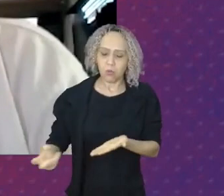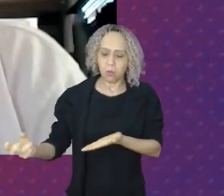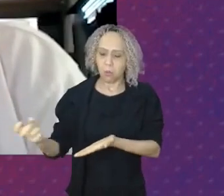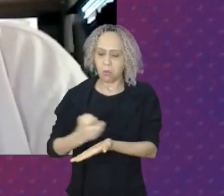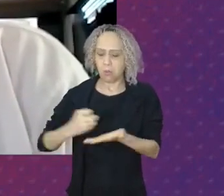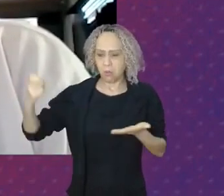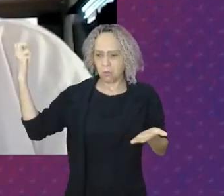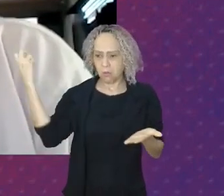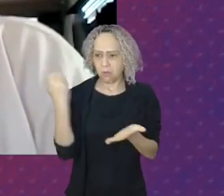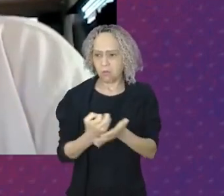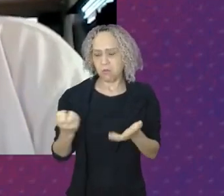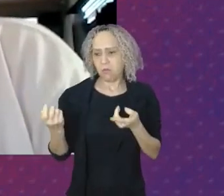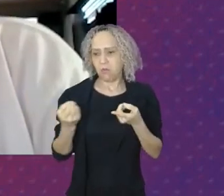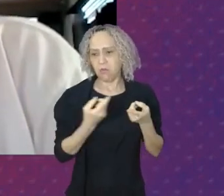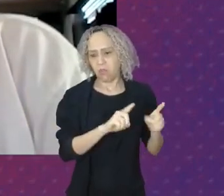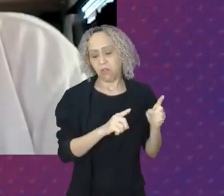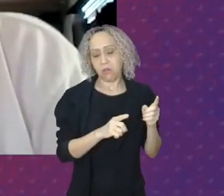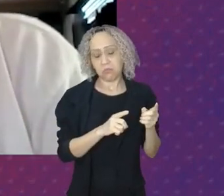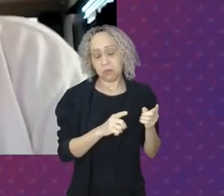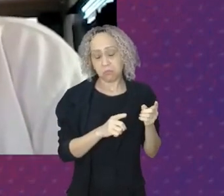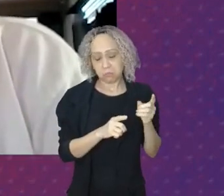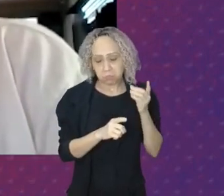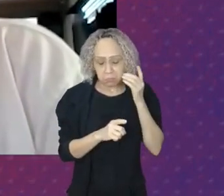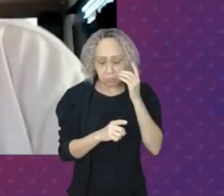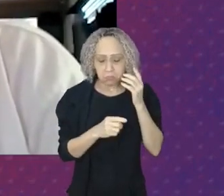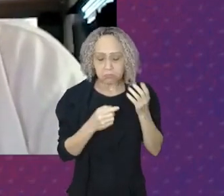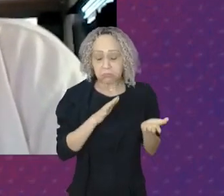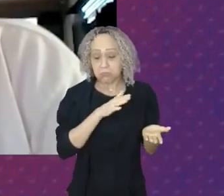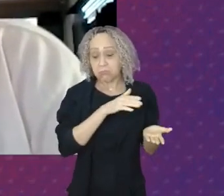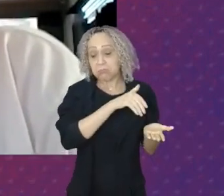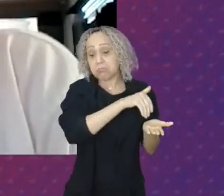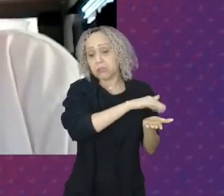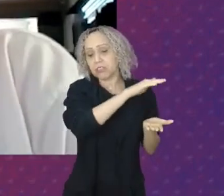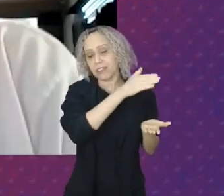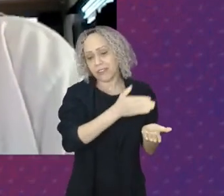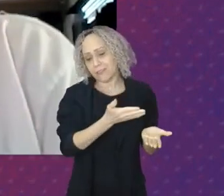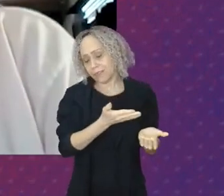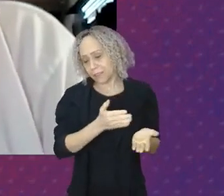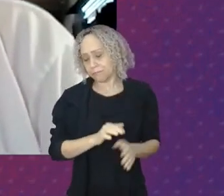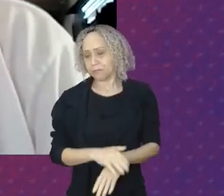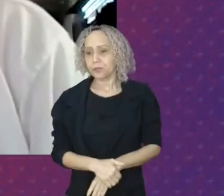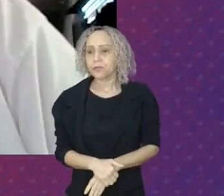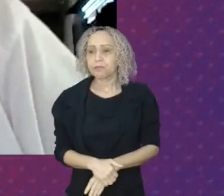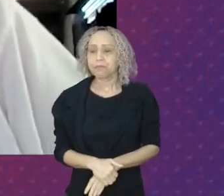políticas, porque na visão conservadora, na visão